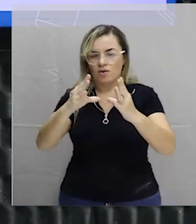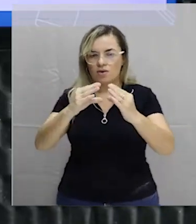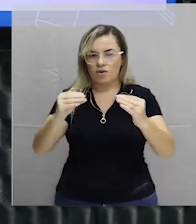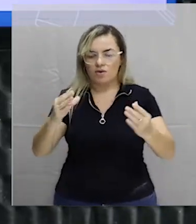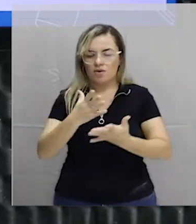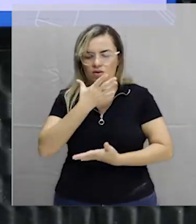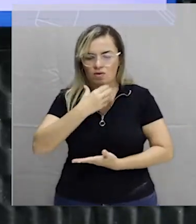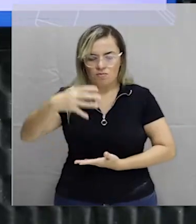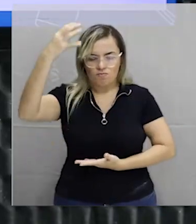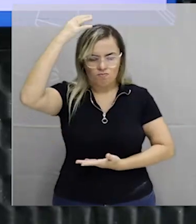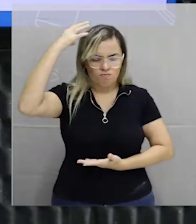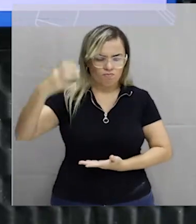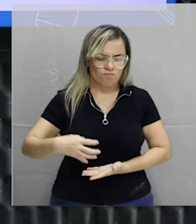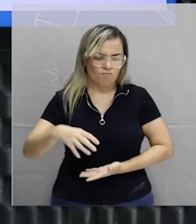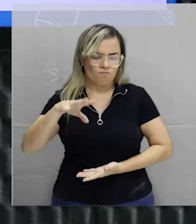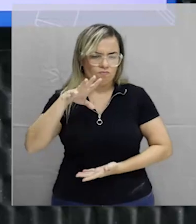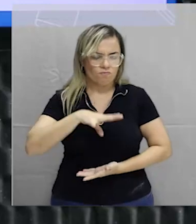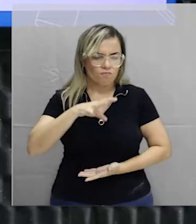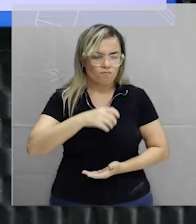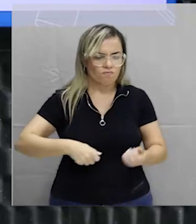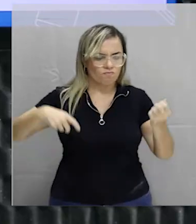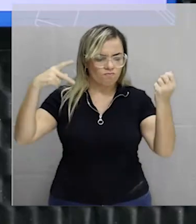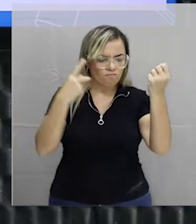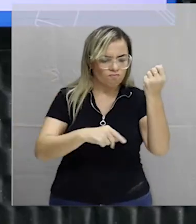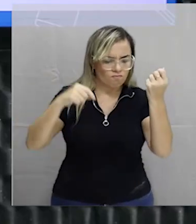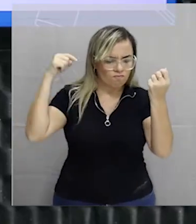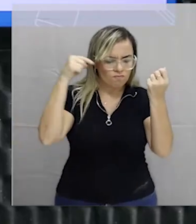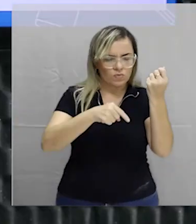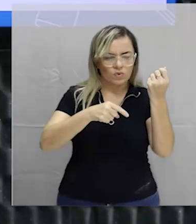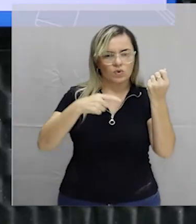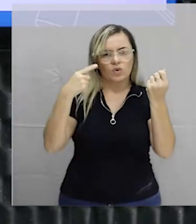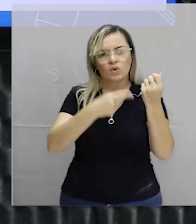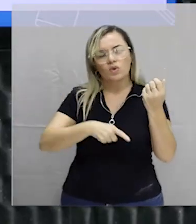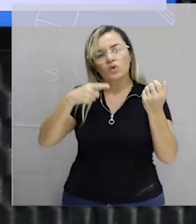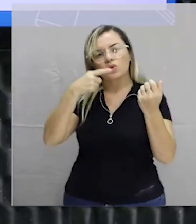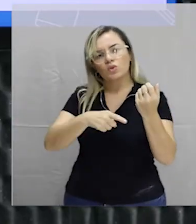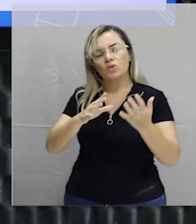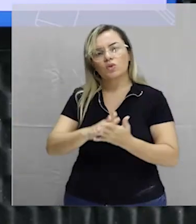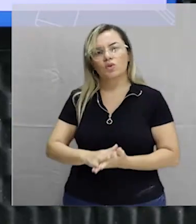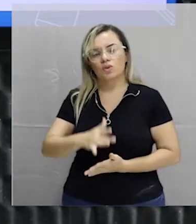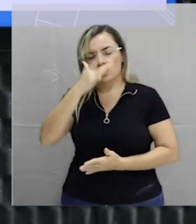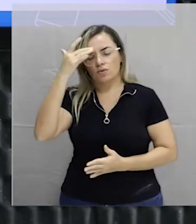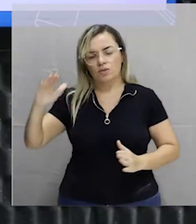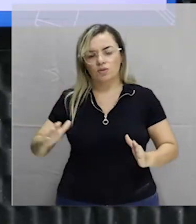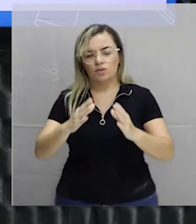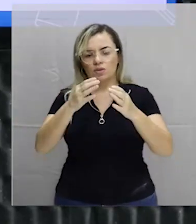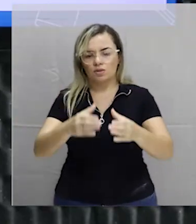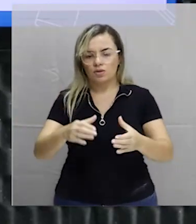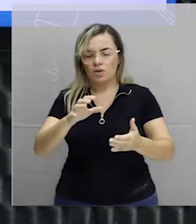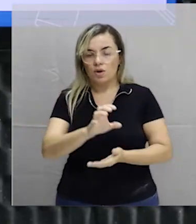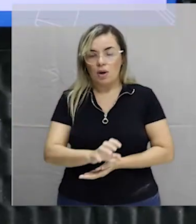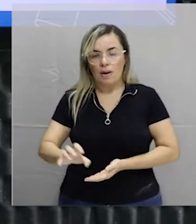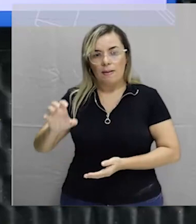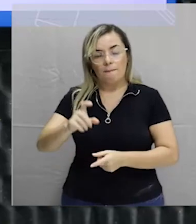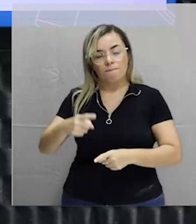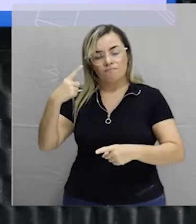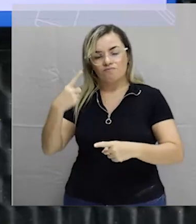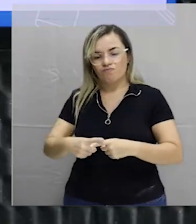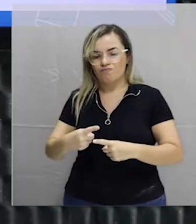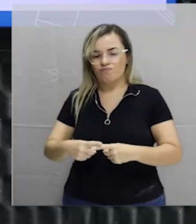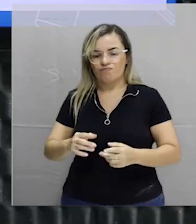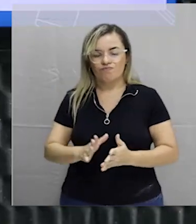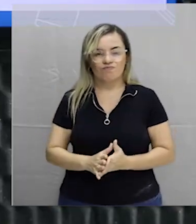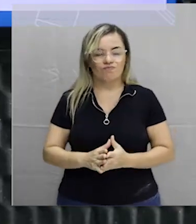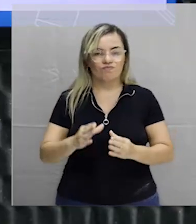da coroa punir os colonos, porque essa região ela vai ficar simplesmente abandonada.